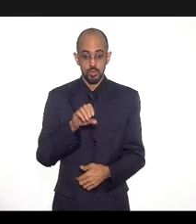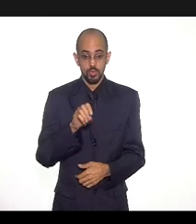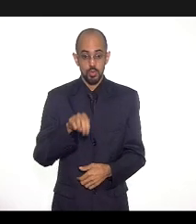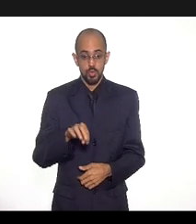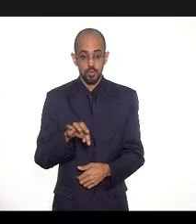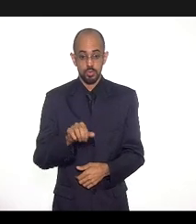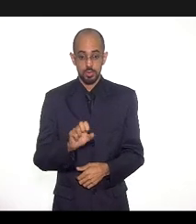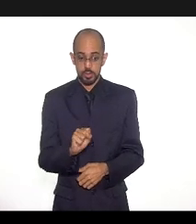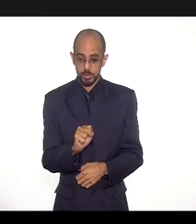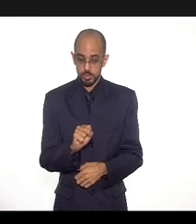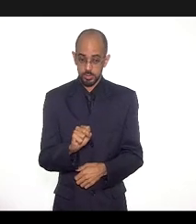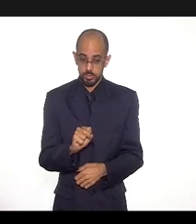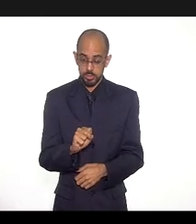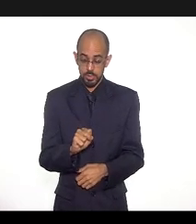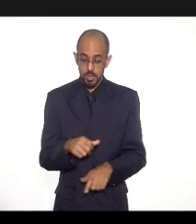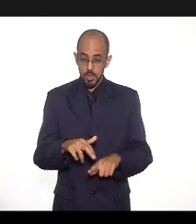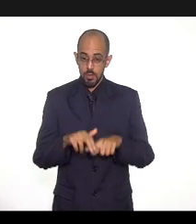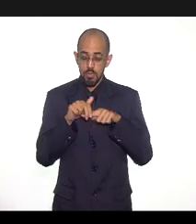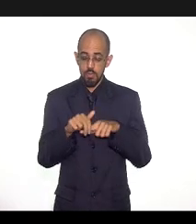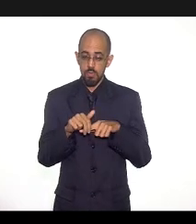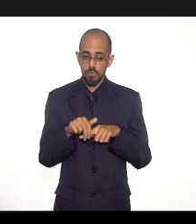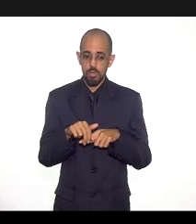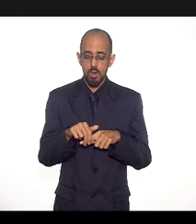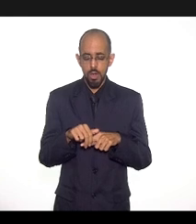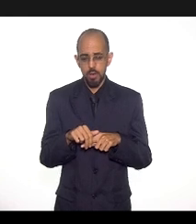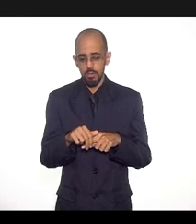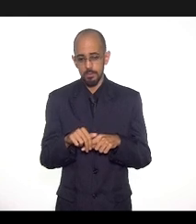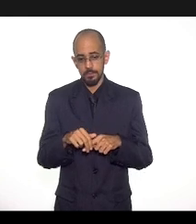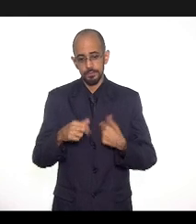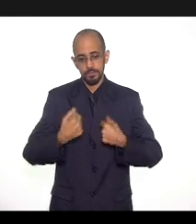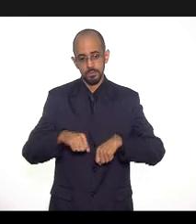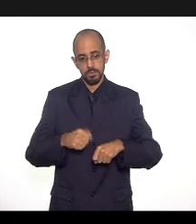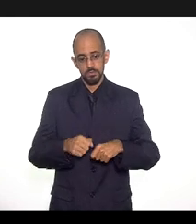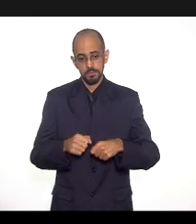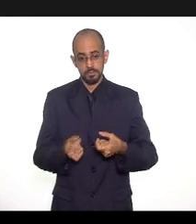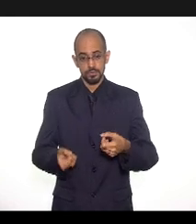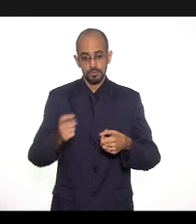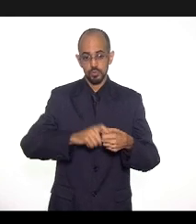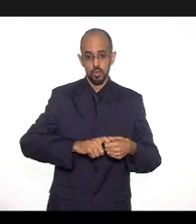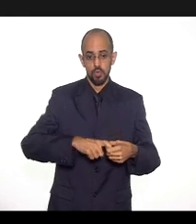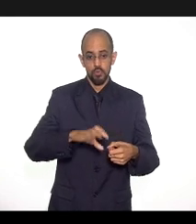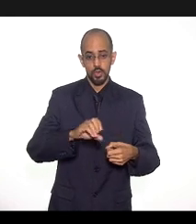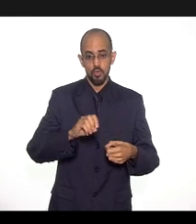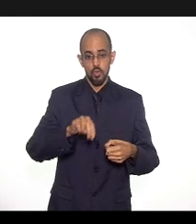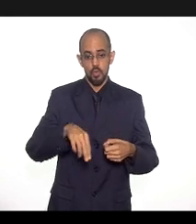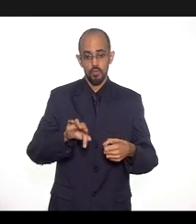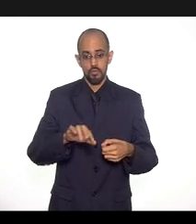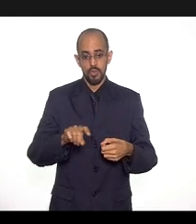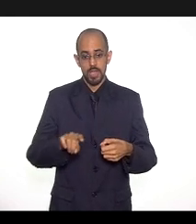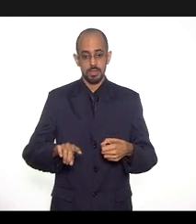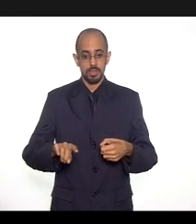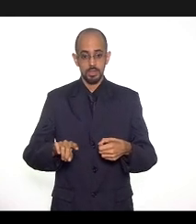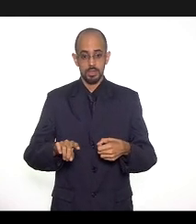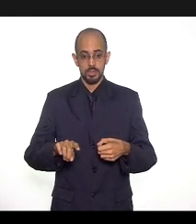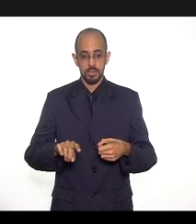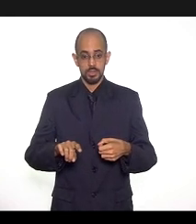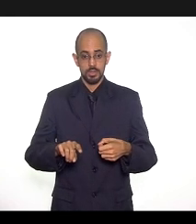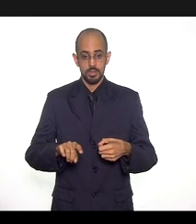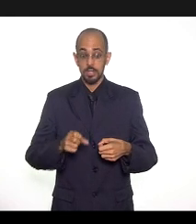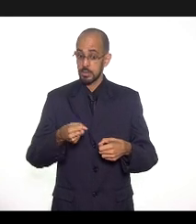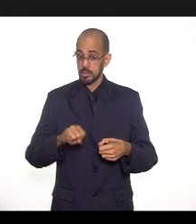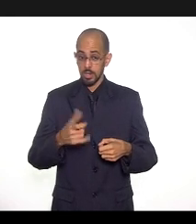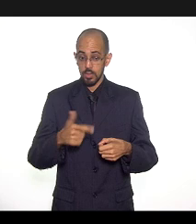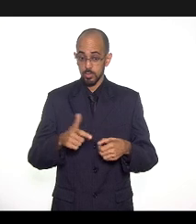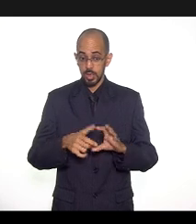As contas. Por isso a necessidade de estar confasado. E no caso do Rio de Janeiro, se não houver a autorização do Confaz,